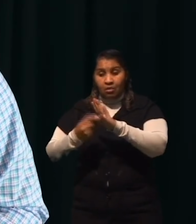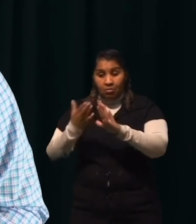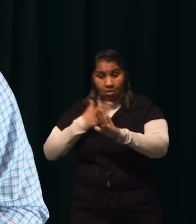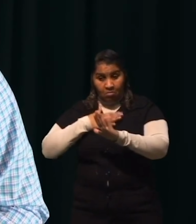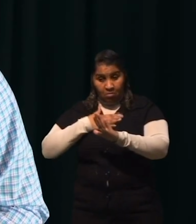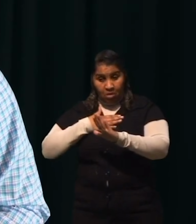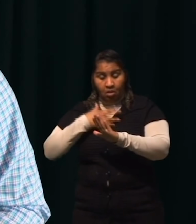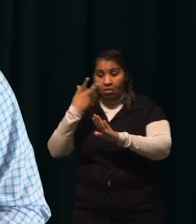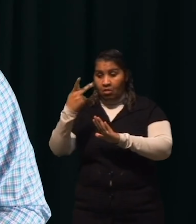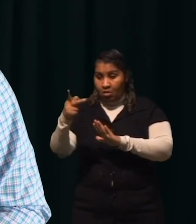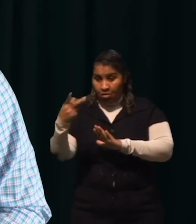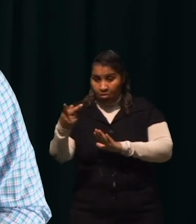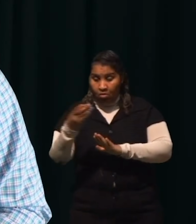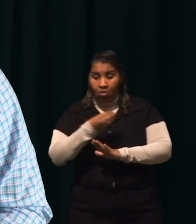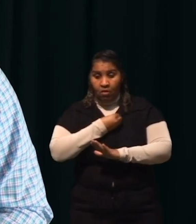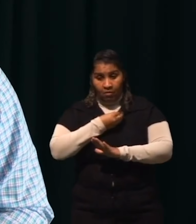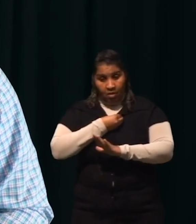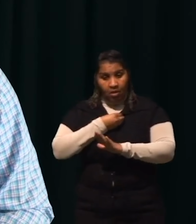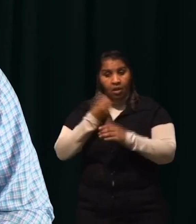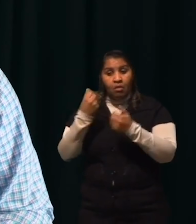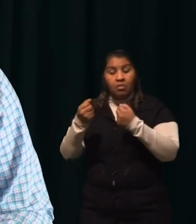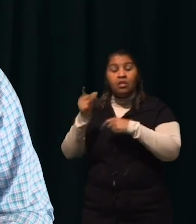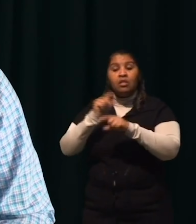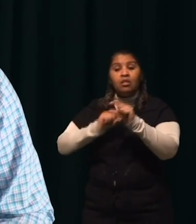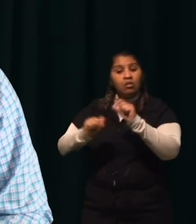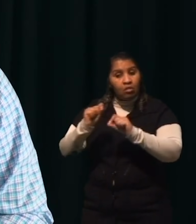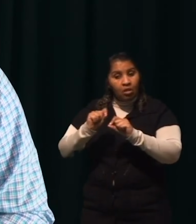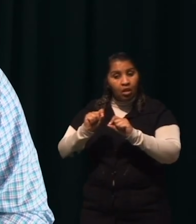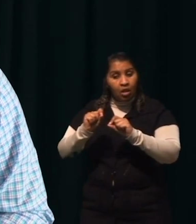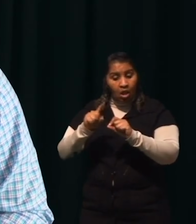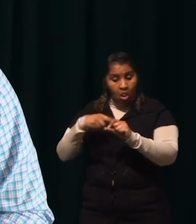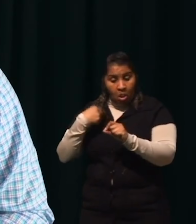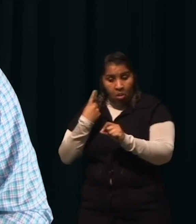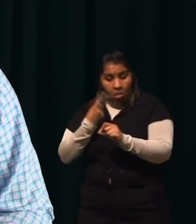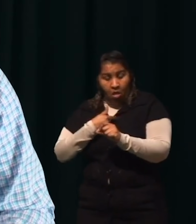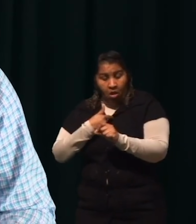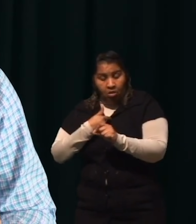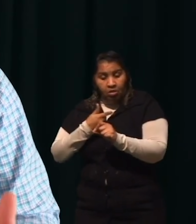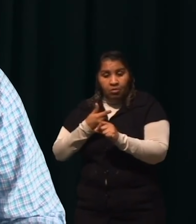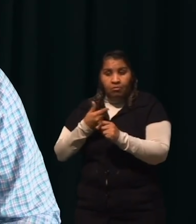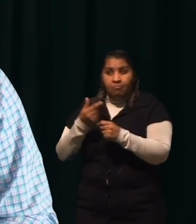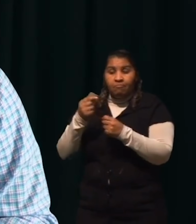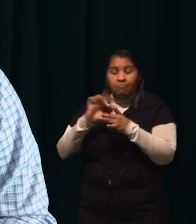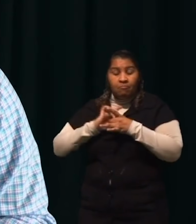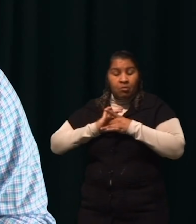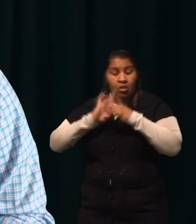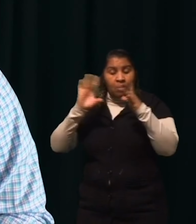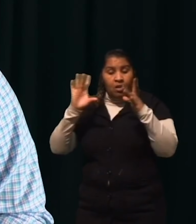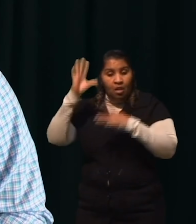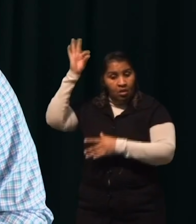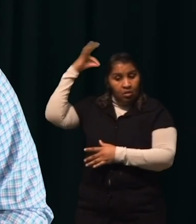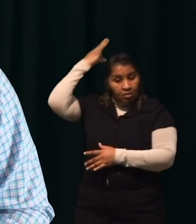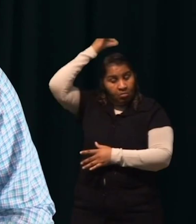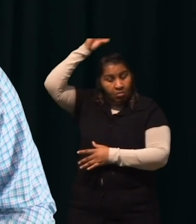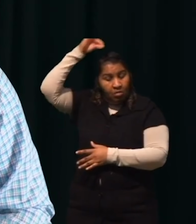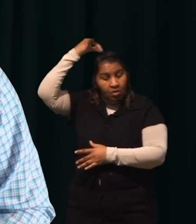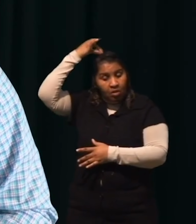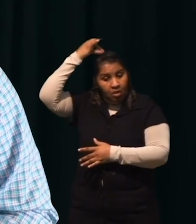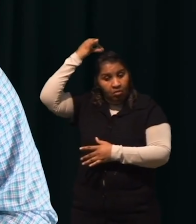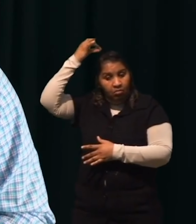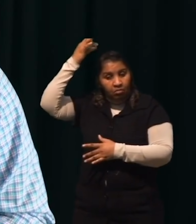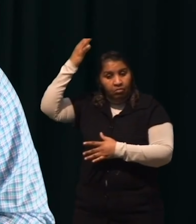vida, é necessário que nós nos enchamos do Espírito Santo de Deus. Ele vai